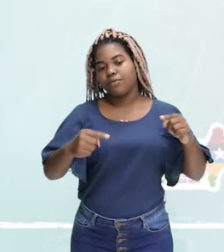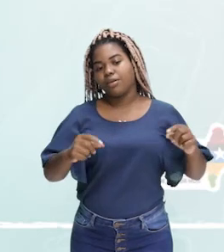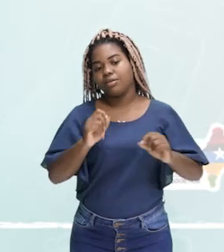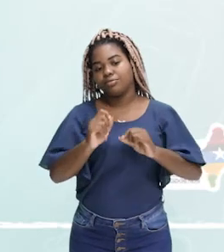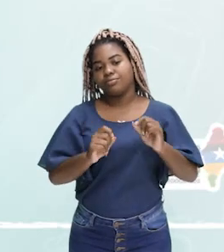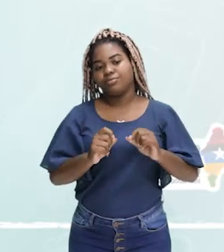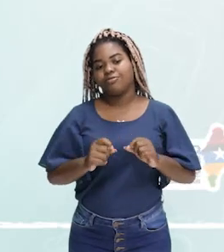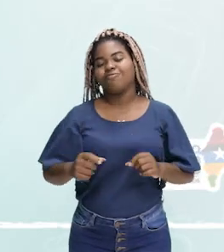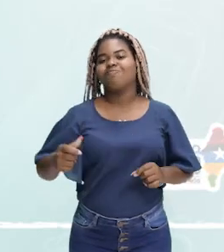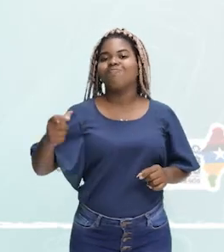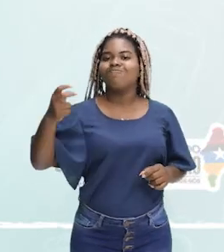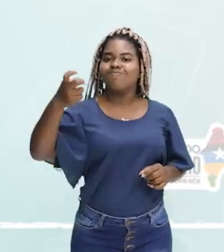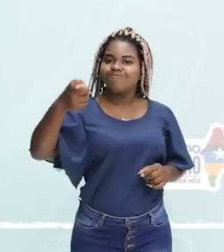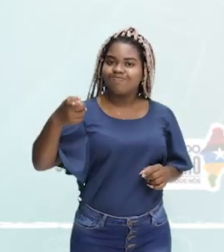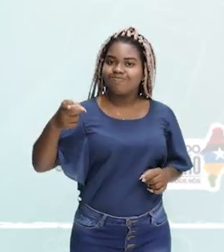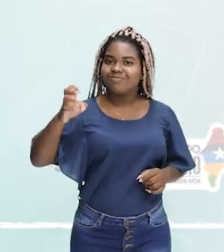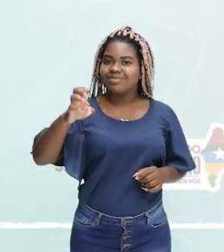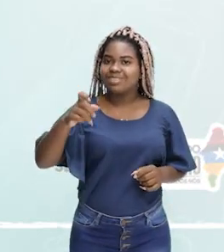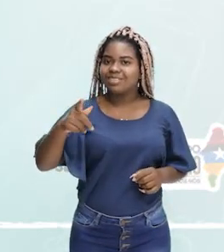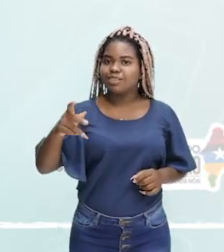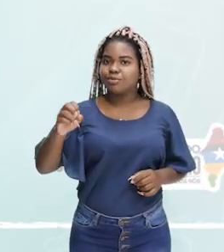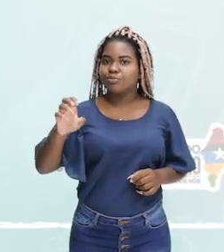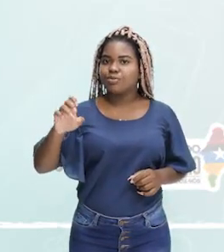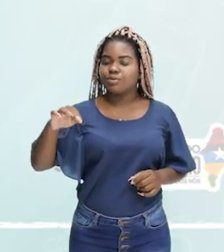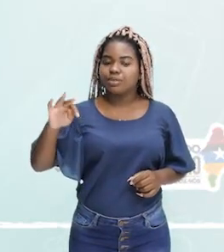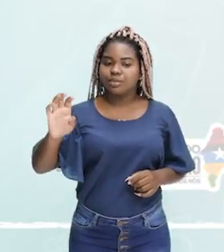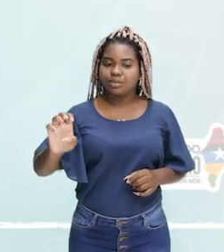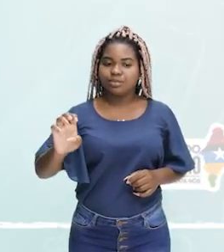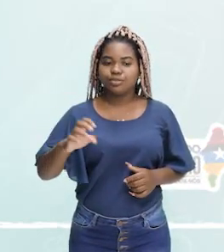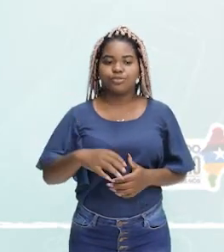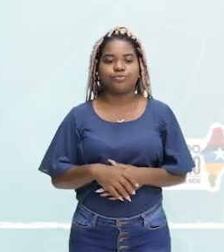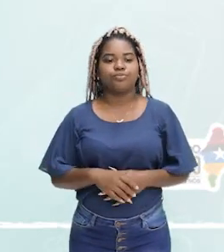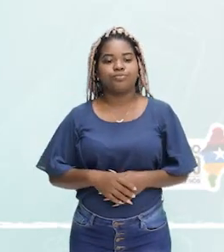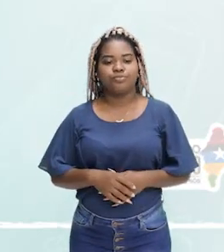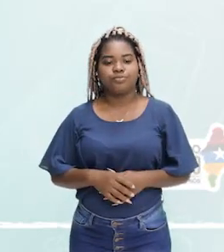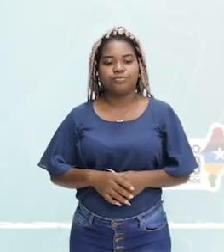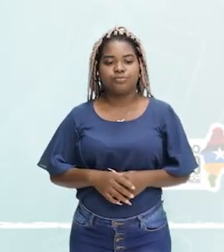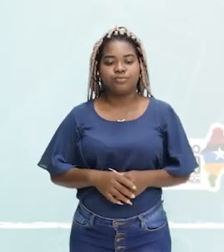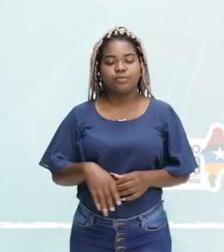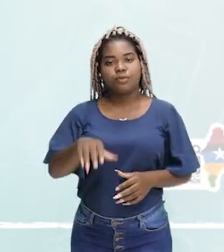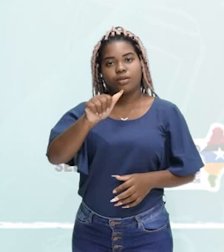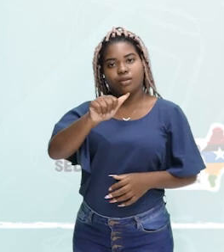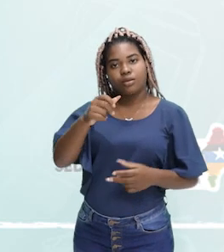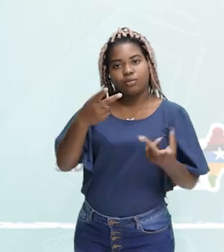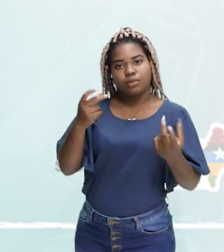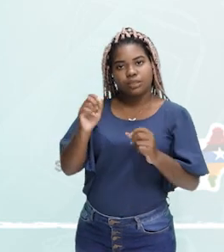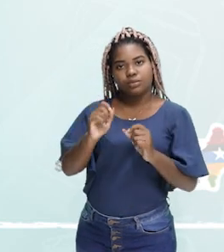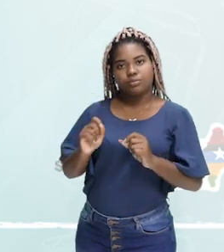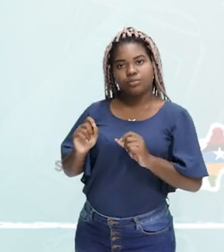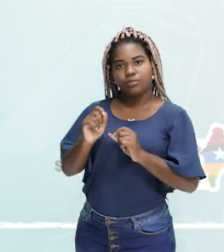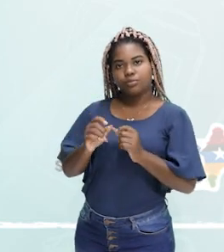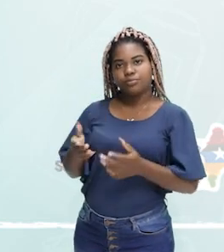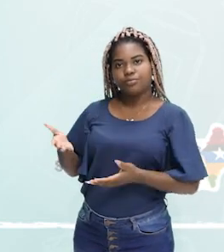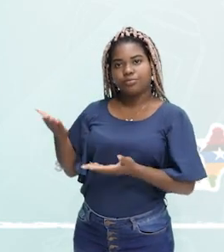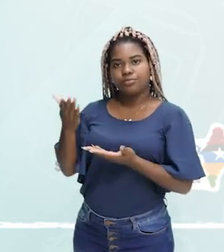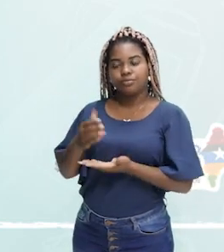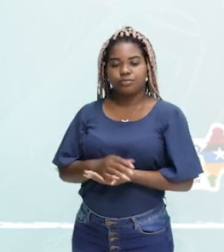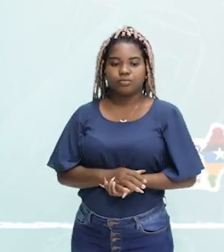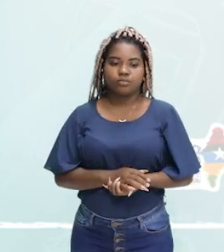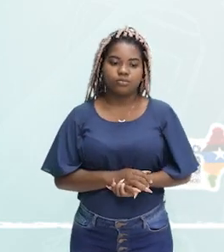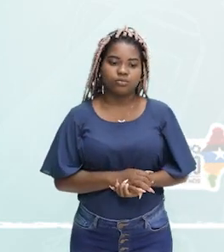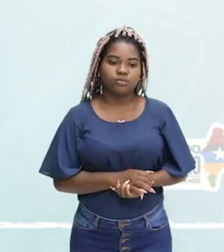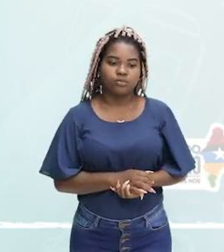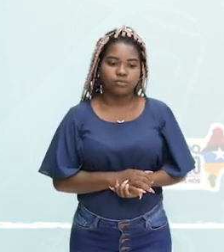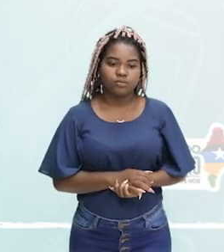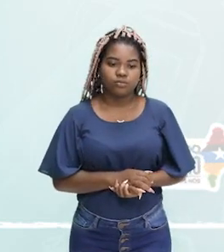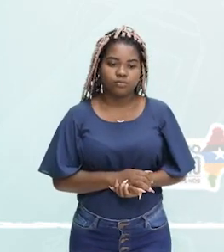no expoente. Então, isso aqui já é uma dica para você, tá? Na letra A, observa o exemplo. F de x é igual a 2 elevado a